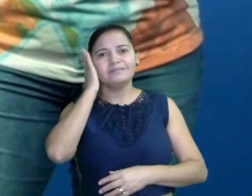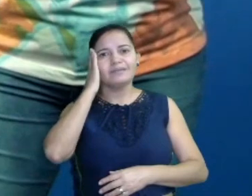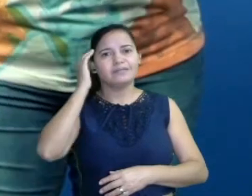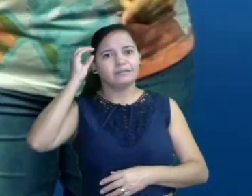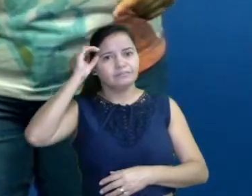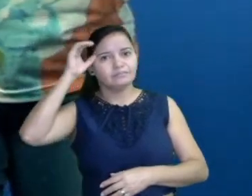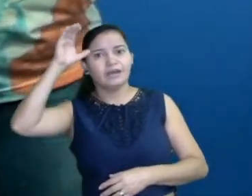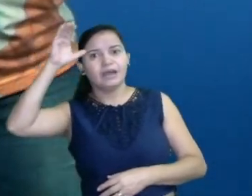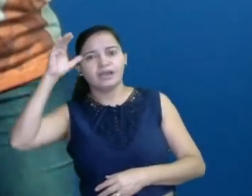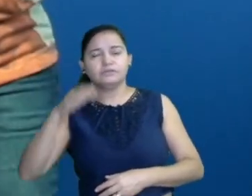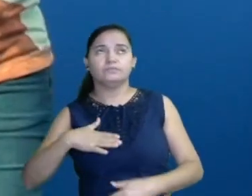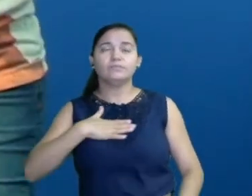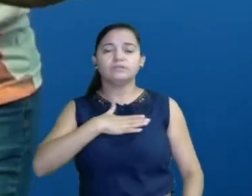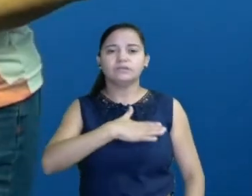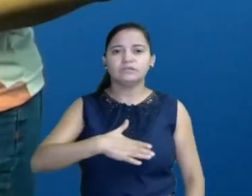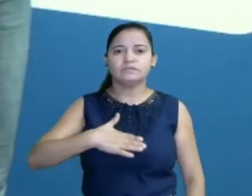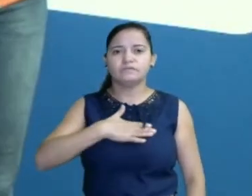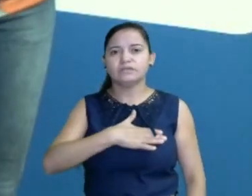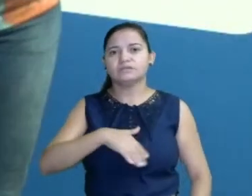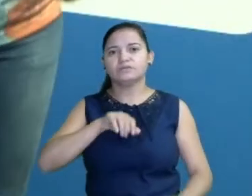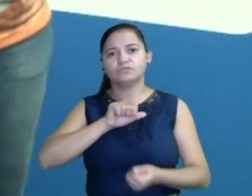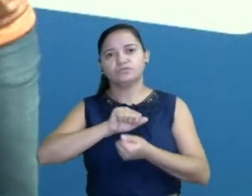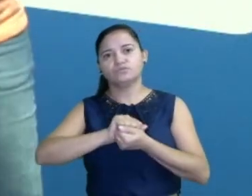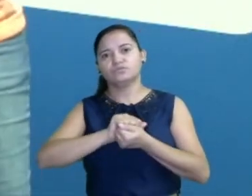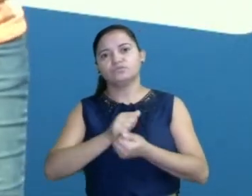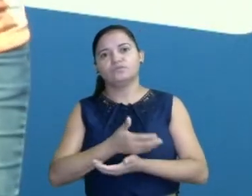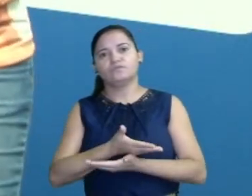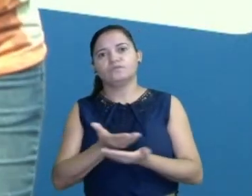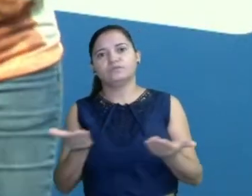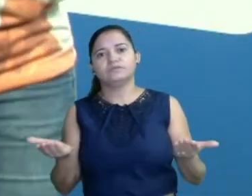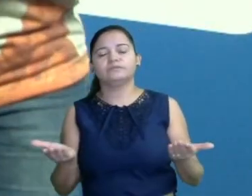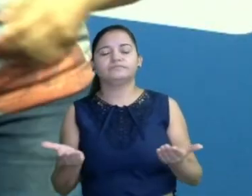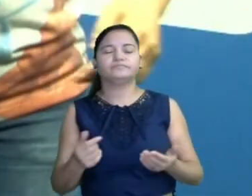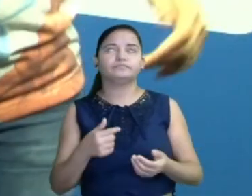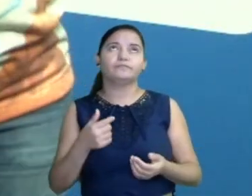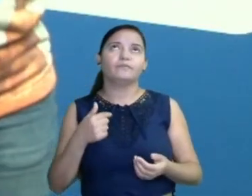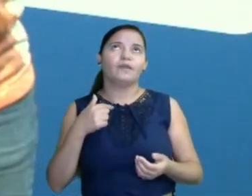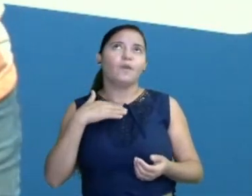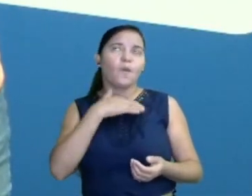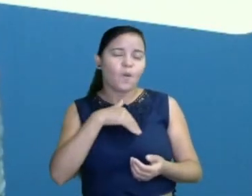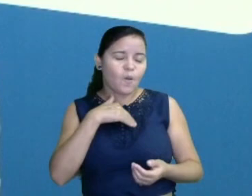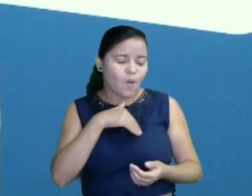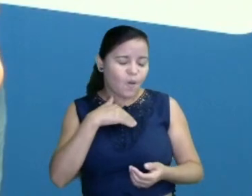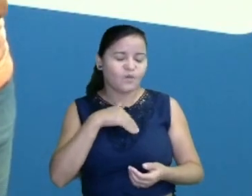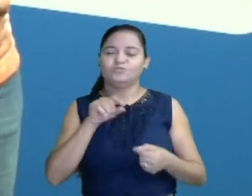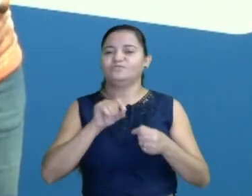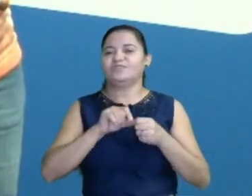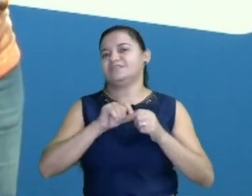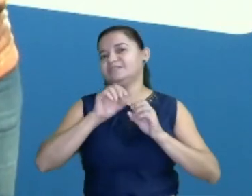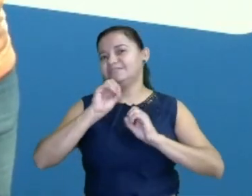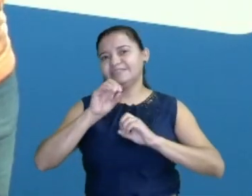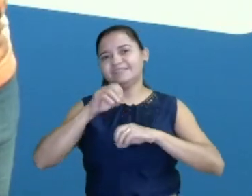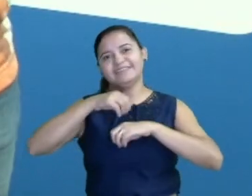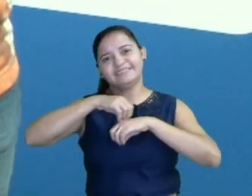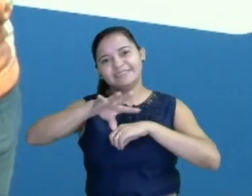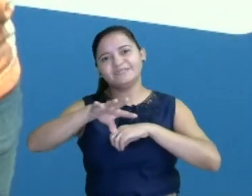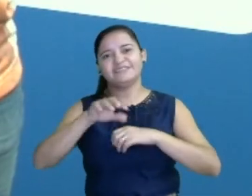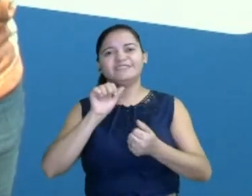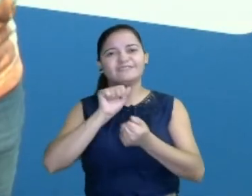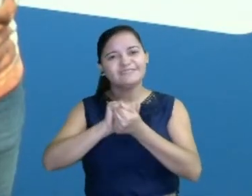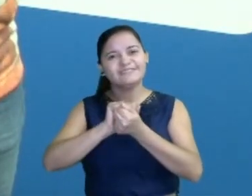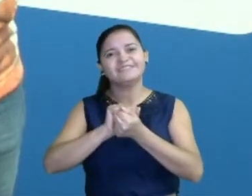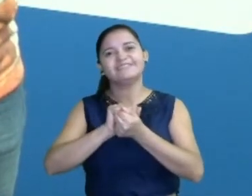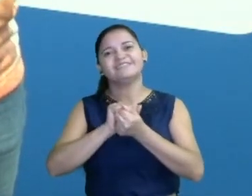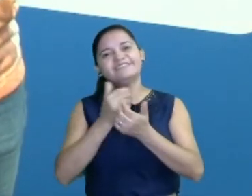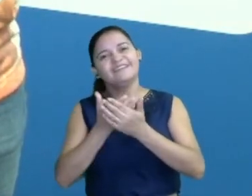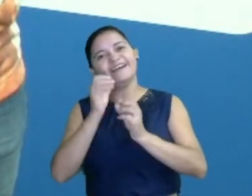e é sempre uma grande satisfação estar aqui com vocês porque é o que eu mais gosto de fazer né tá aqui soltinho de vocês não